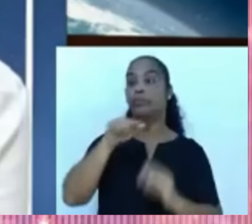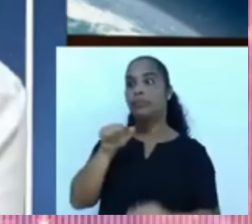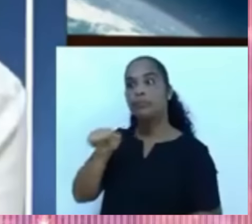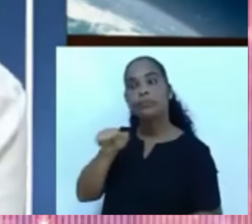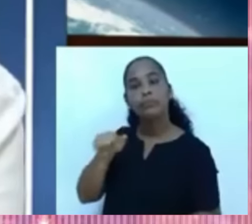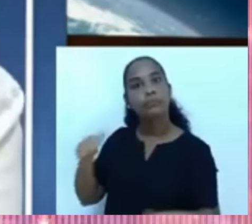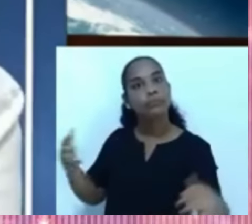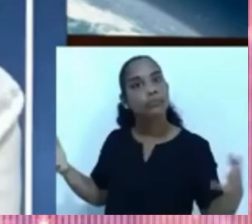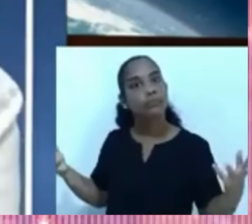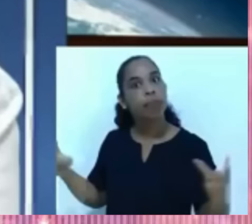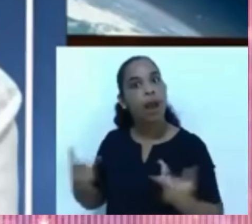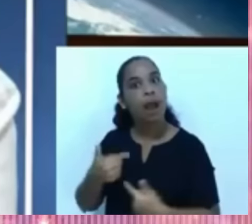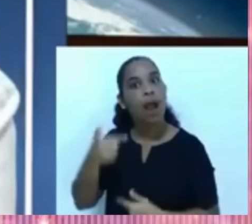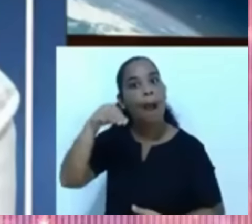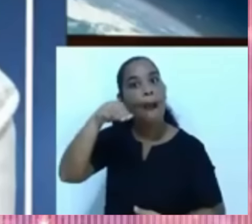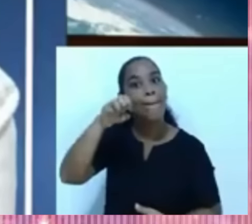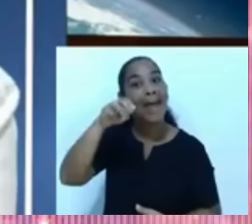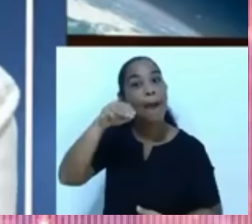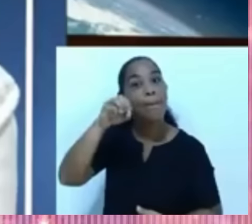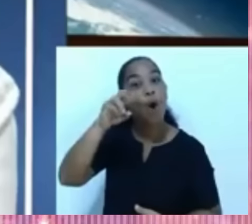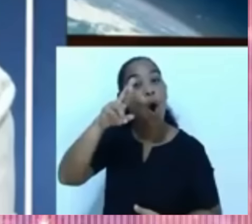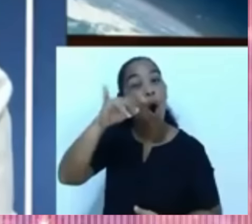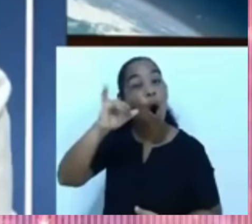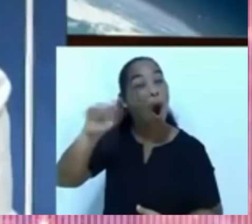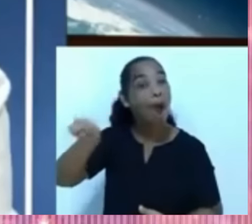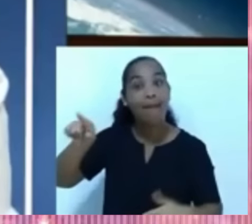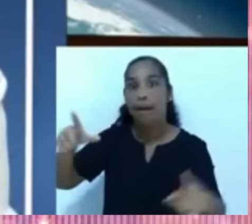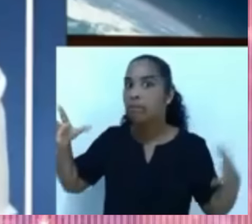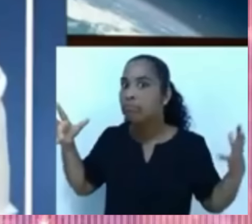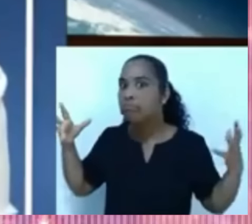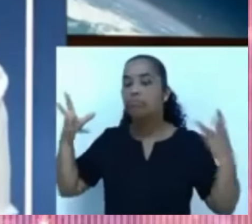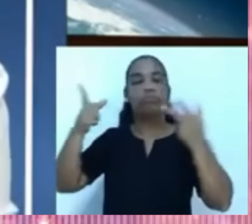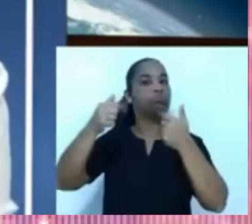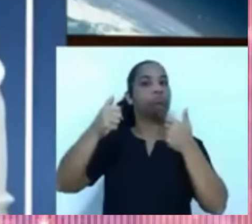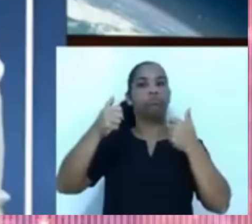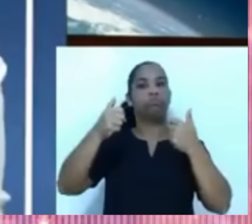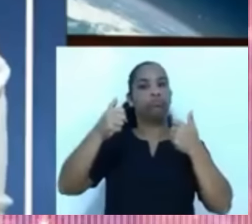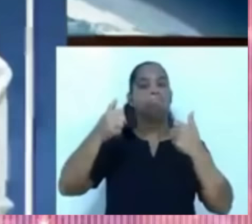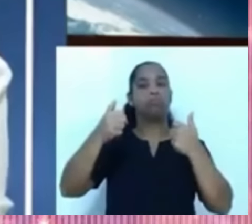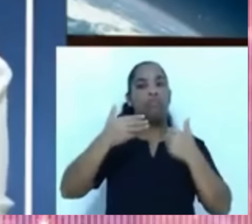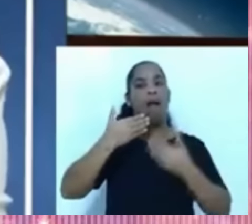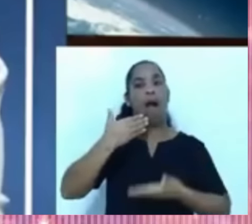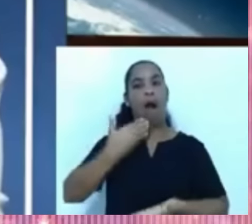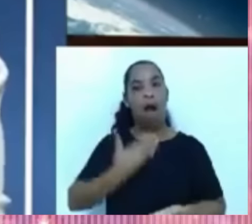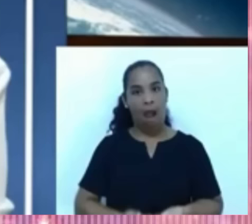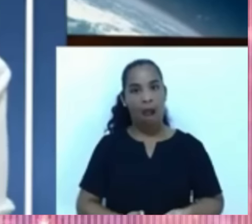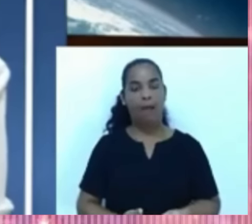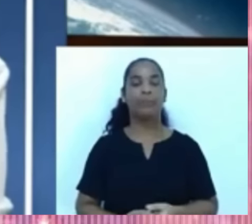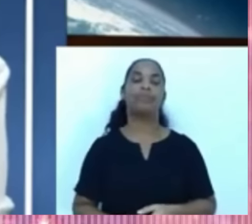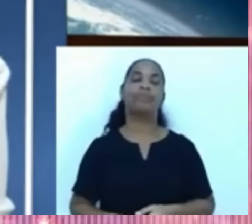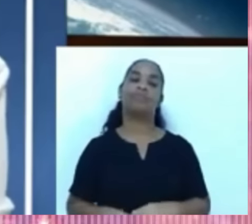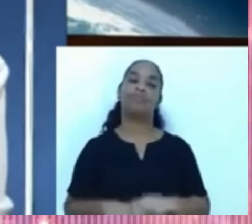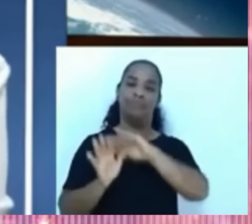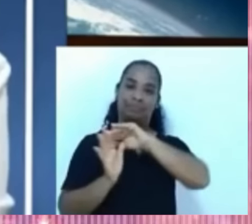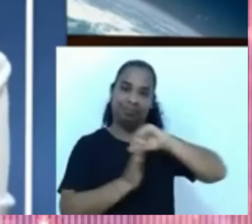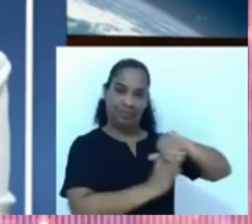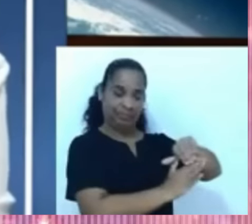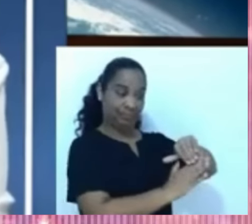memória era de um brilhantismo que fascinava o médium Francisco câ do